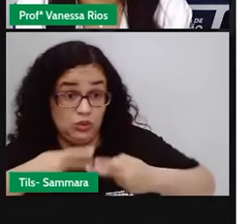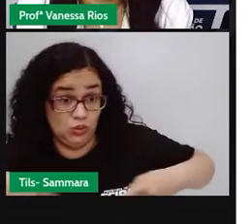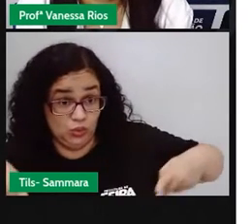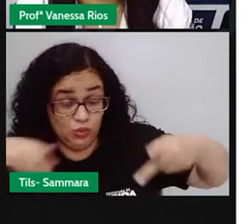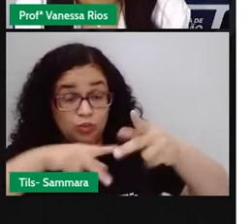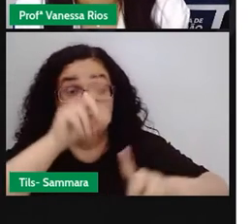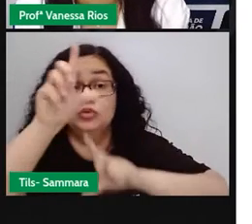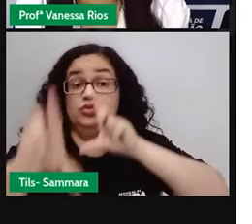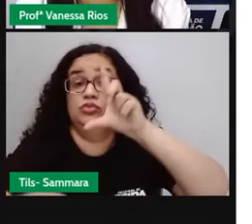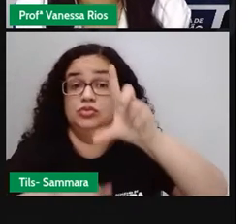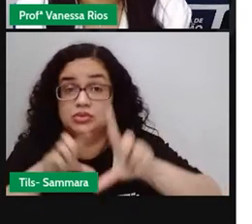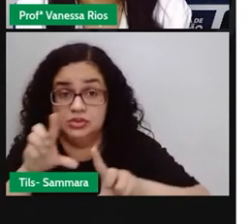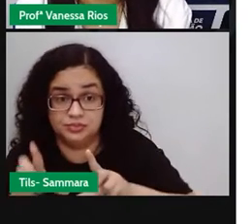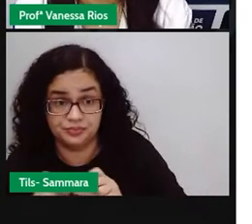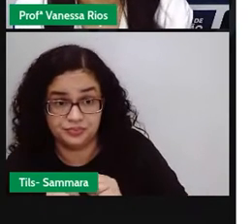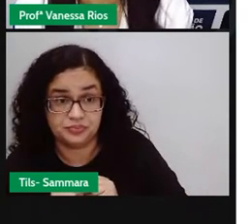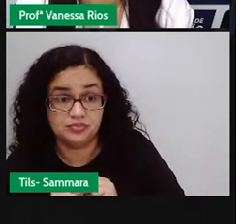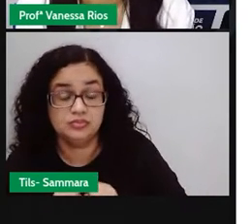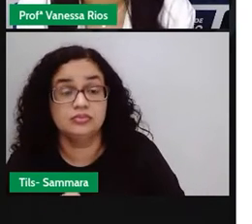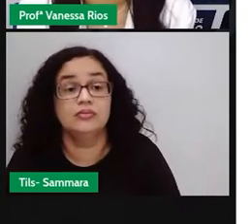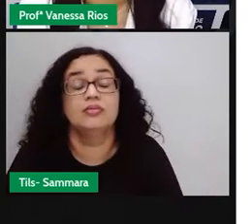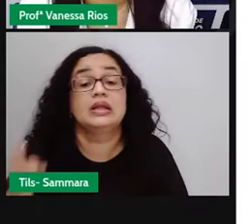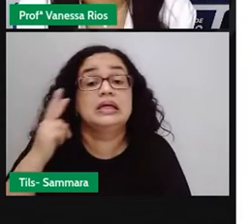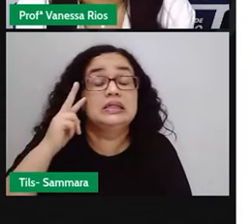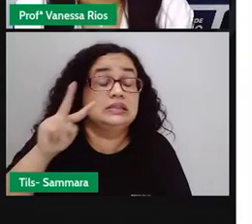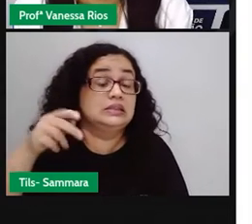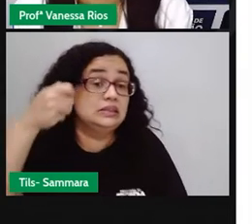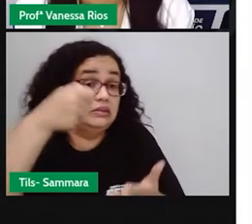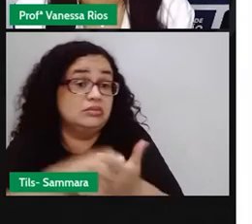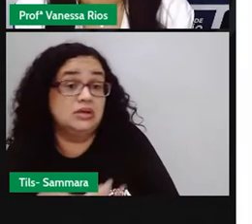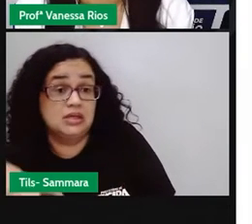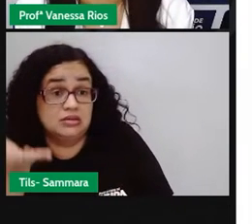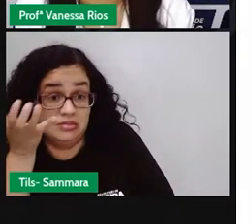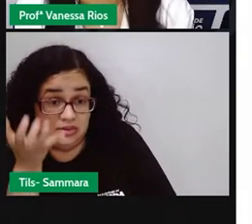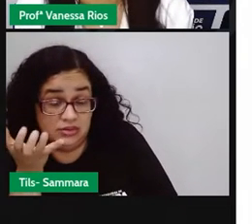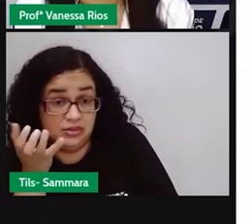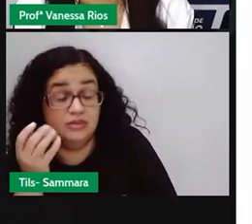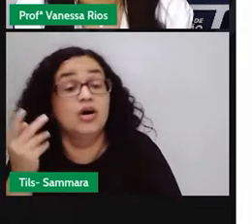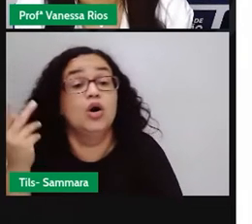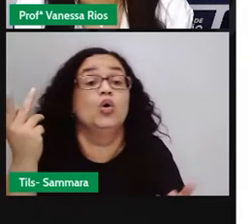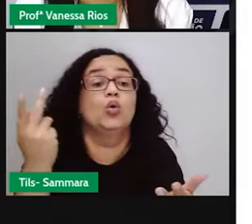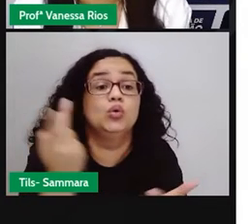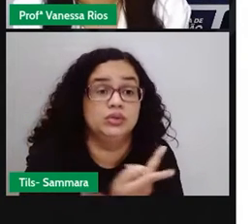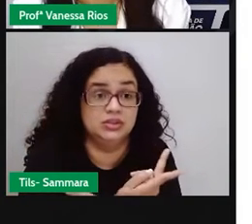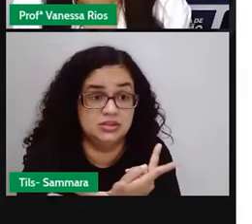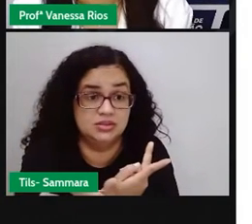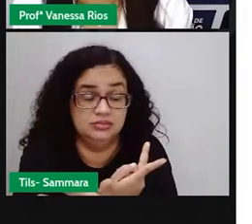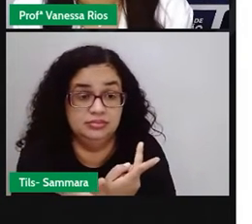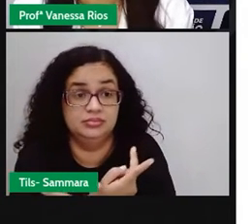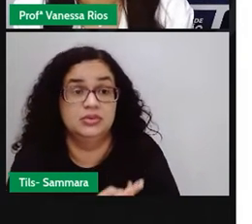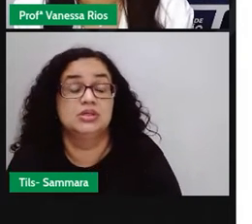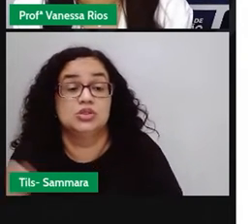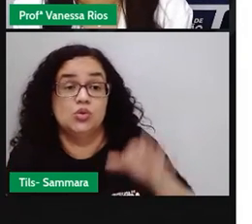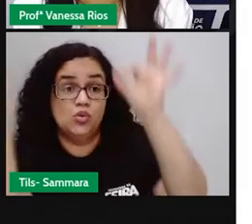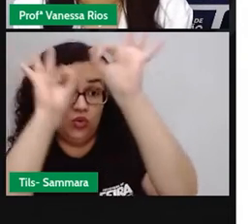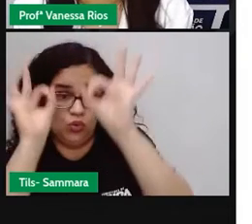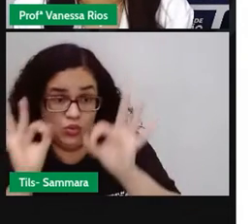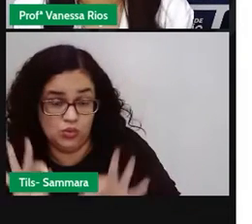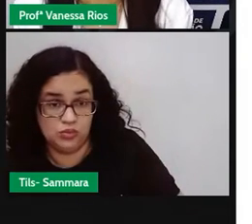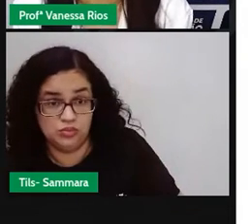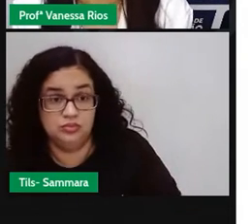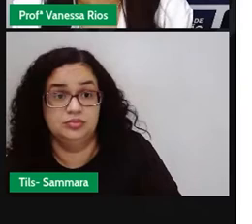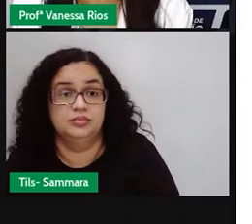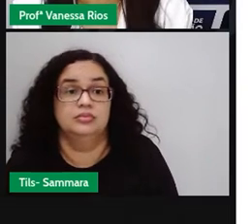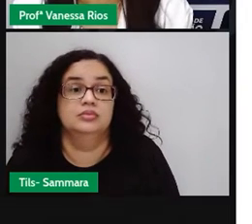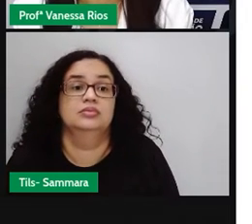de escolher, de determinar, de decidir aquilo que vai acontecer em relação à sua organização